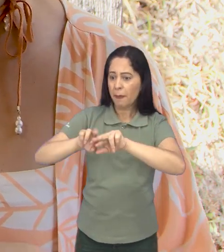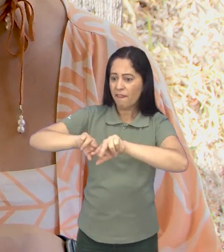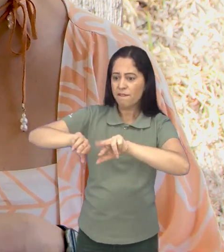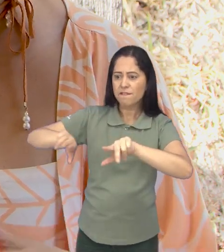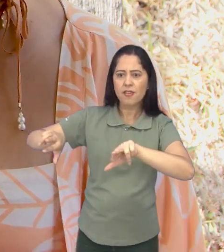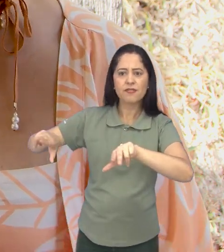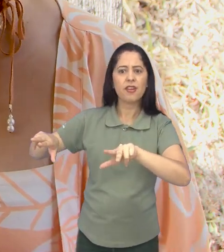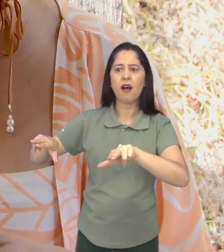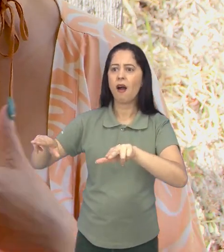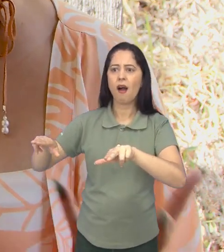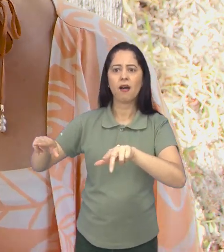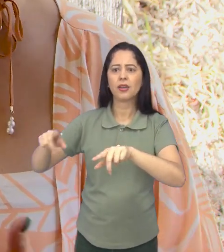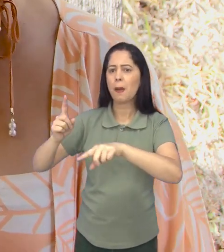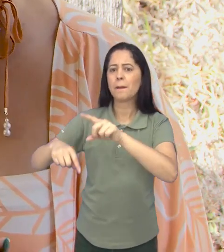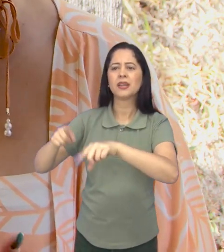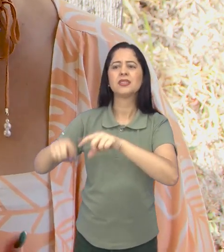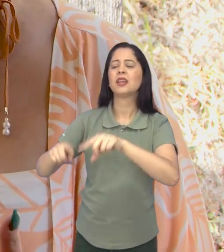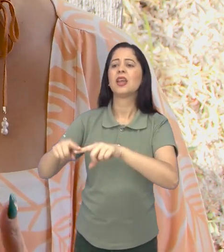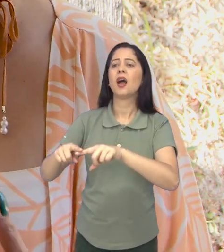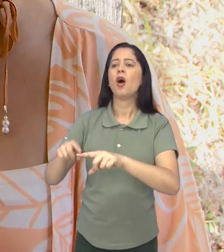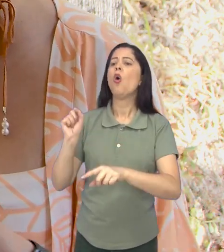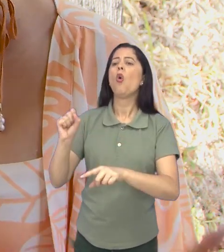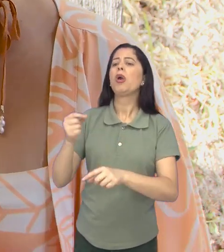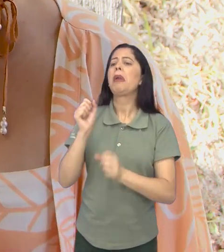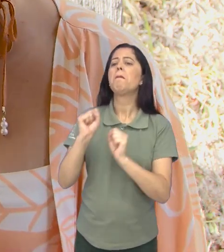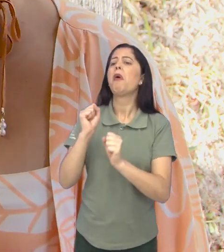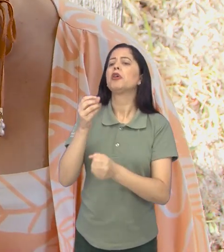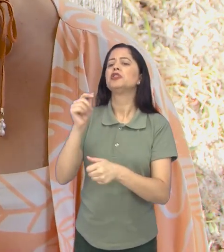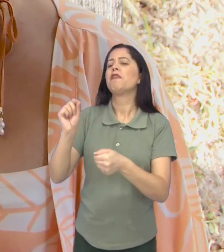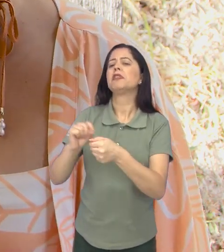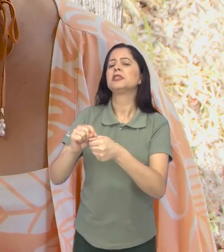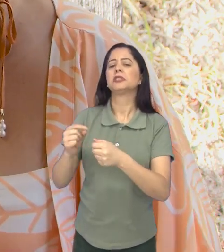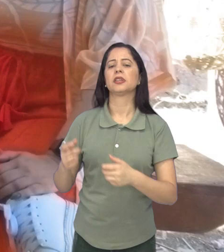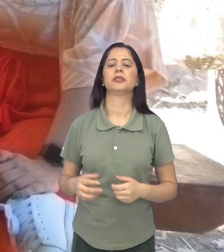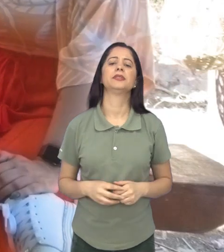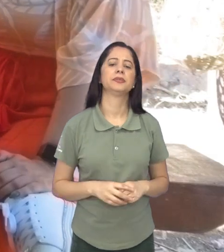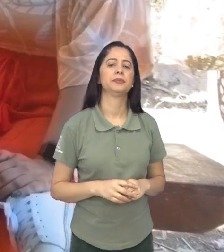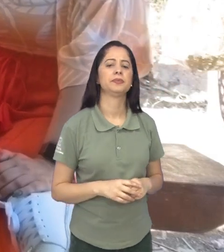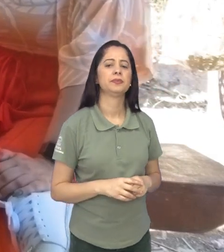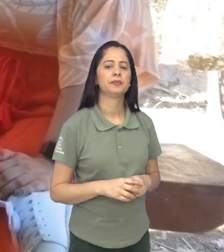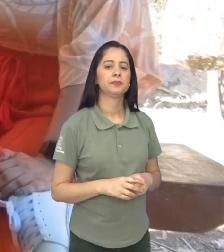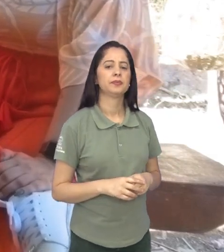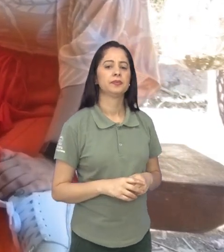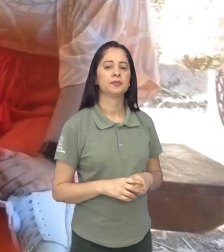até vários itens, objetos. O que a gente pode fazer com bambu?